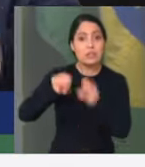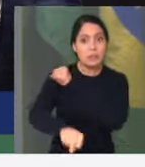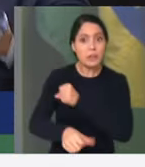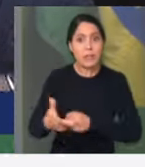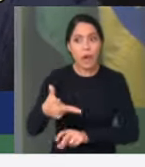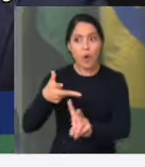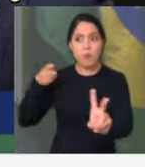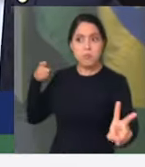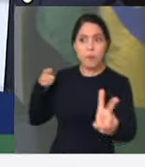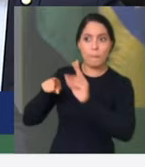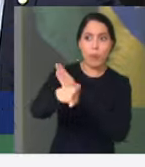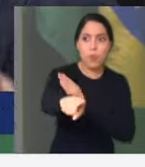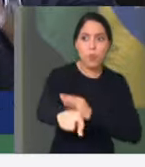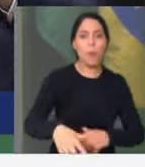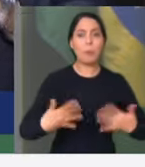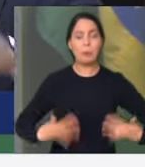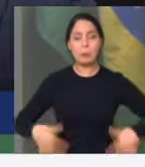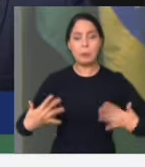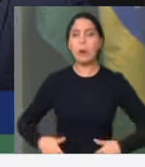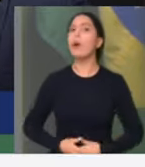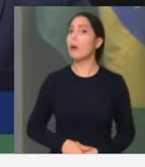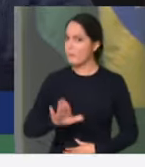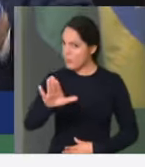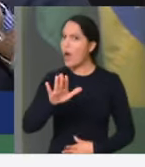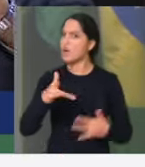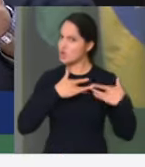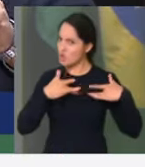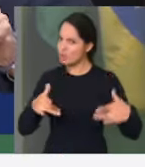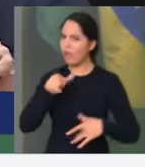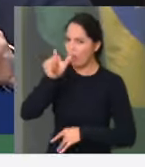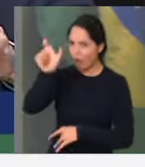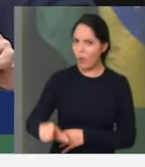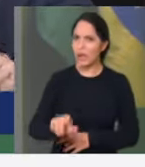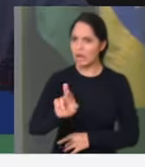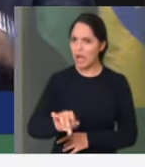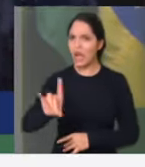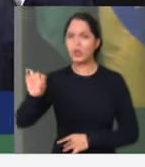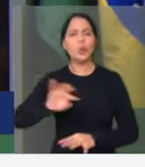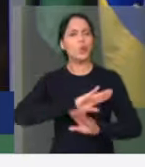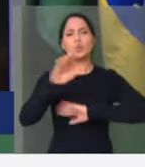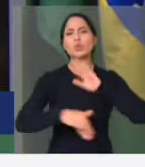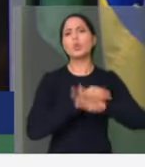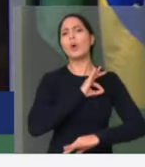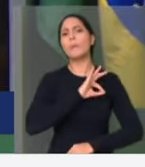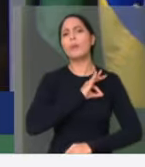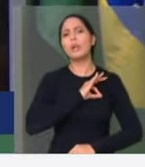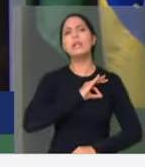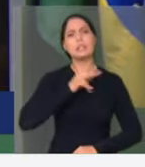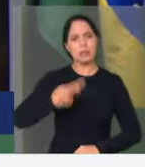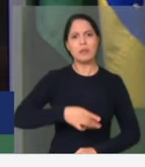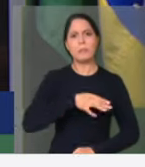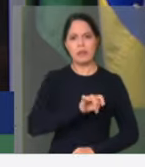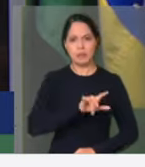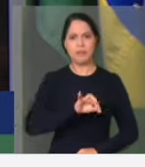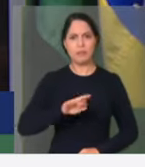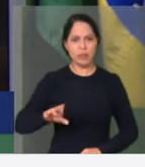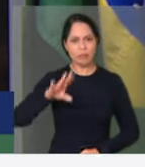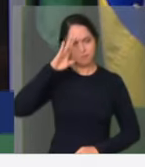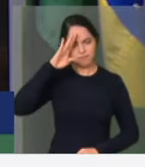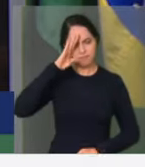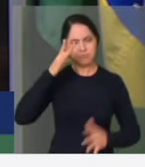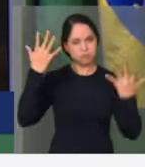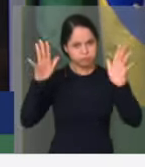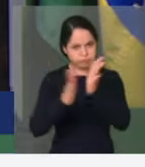e eu quero me solidarizar com ele Ricardo Miranda e toda a polícia militar do Distrito Federal e toda a polícia Legislativa da câmara